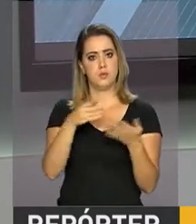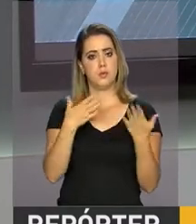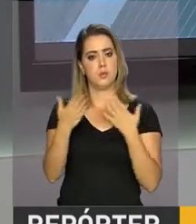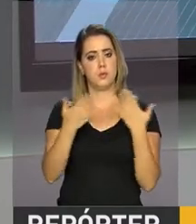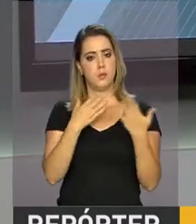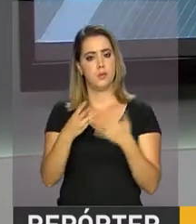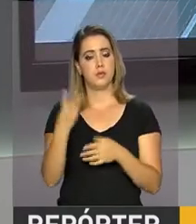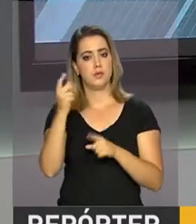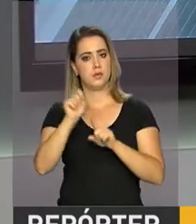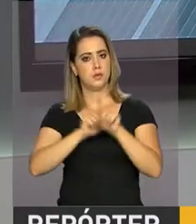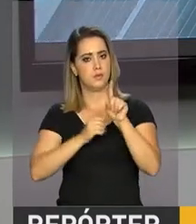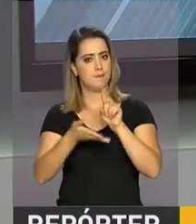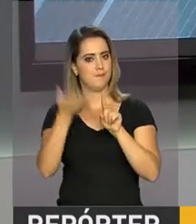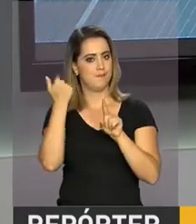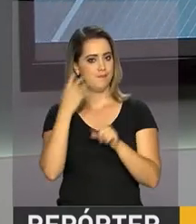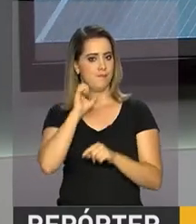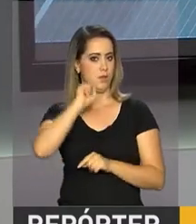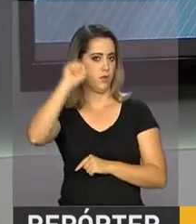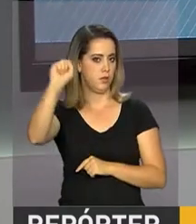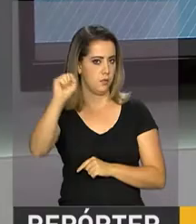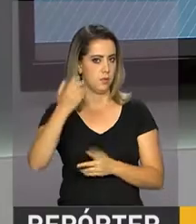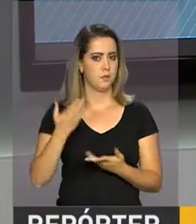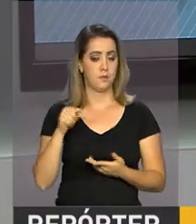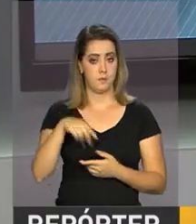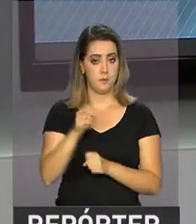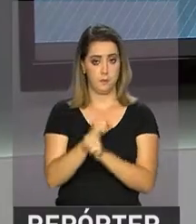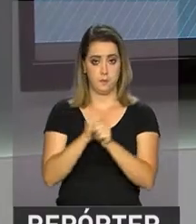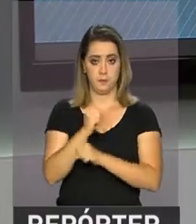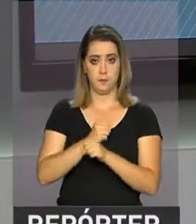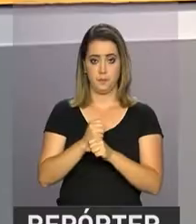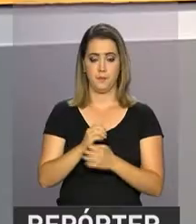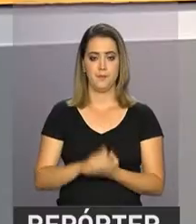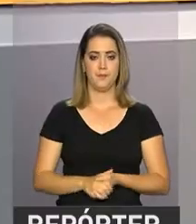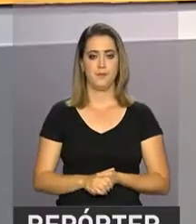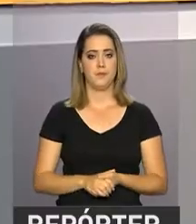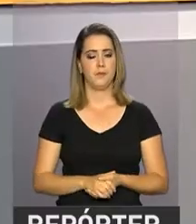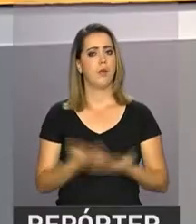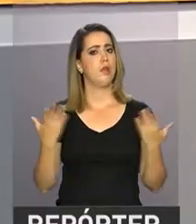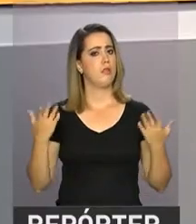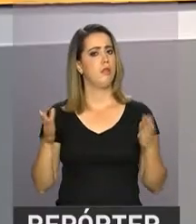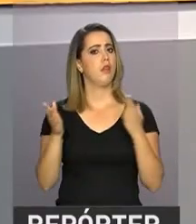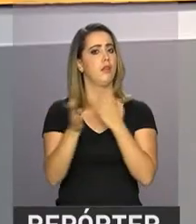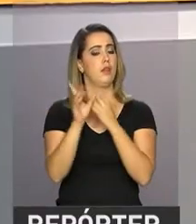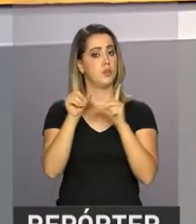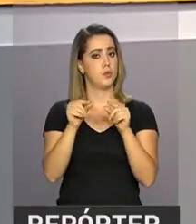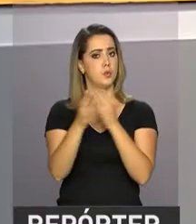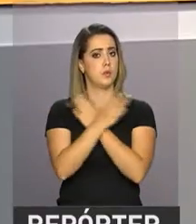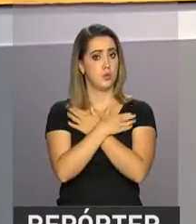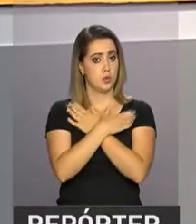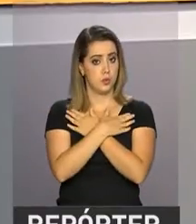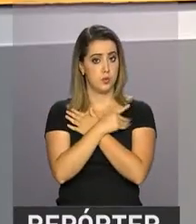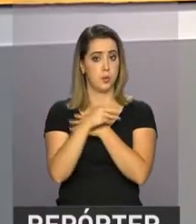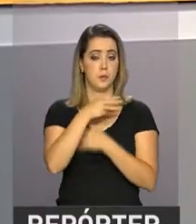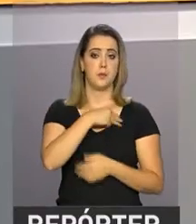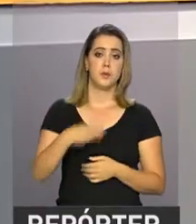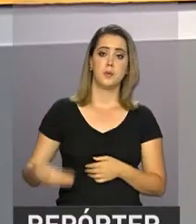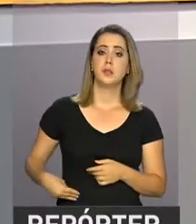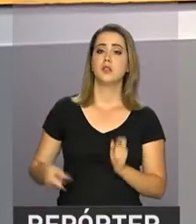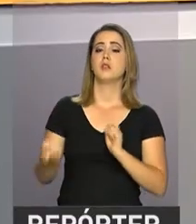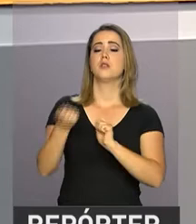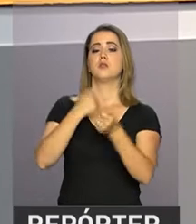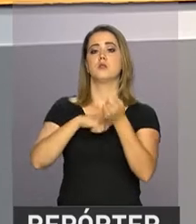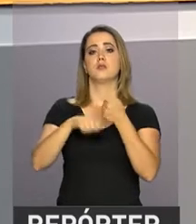em relação ao trimestre terminado em abril deste ano e sobre a queda do desemprego o ministro da